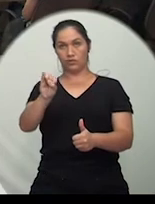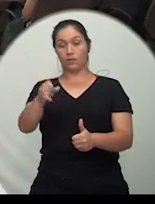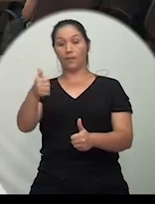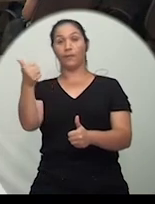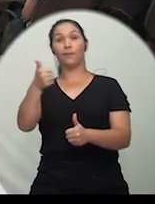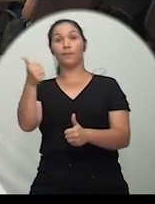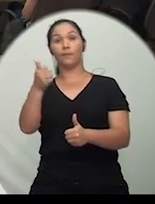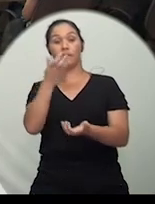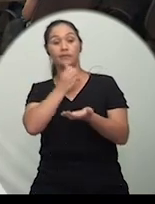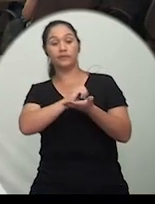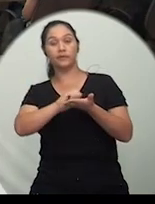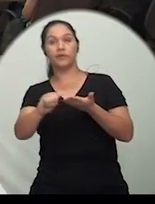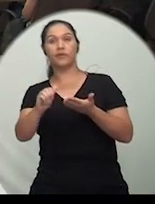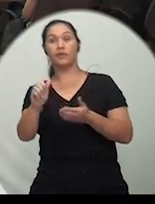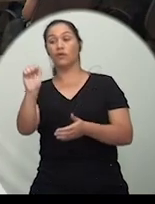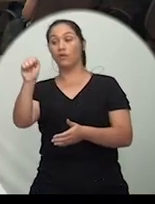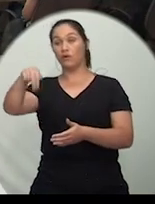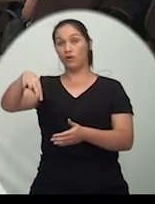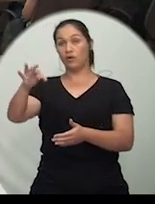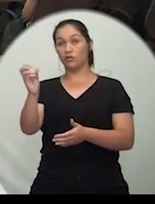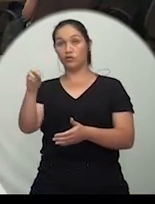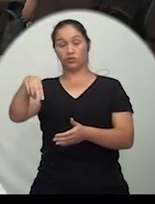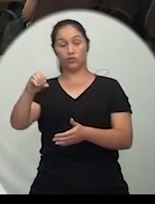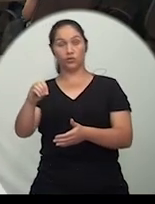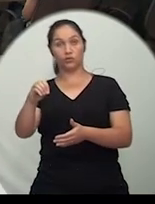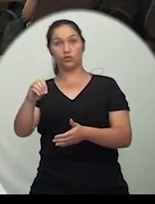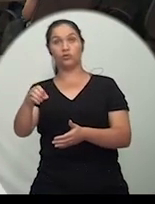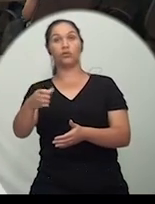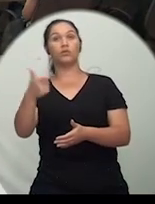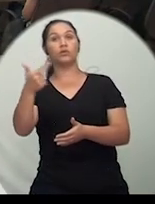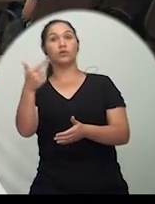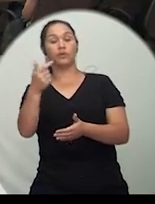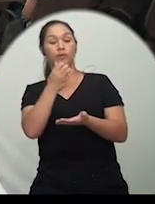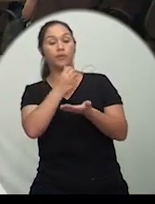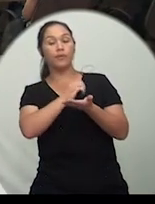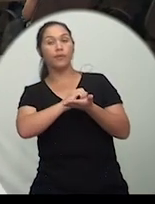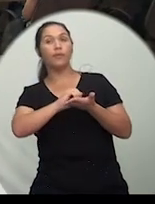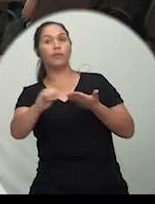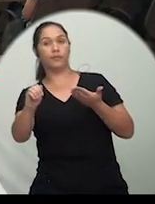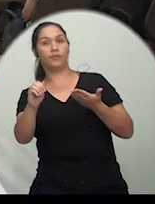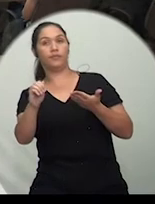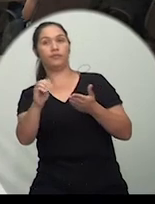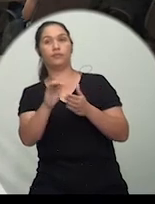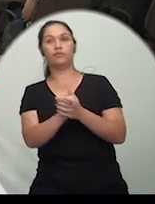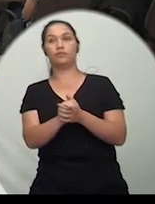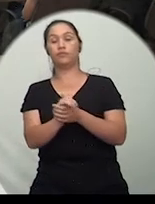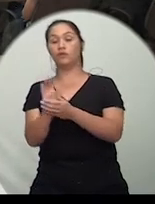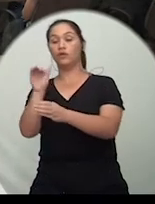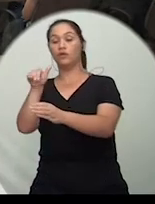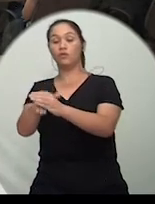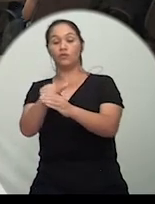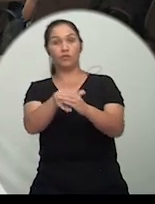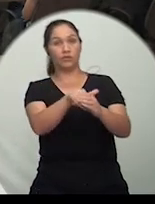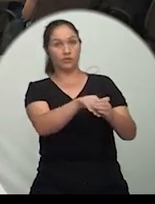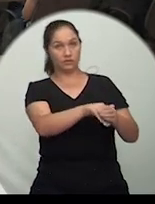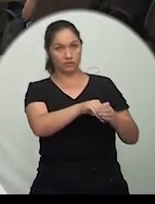e Antônio Manuel, segundo secretário. A eleição para a renovação da mesa diretora, biênio